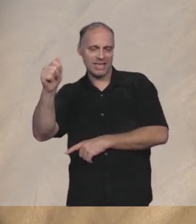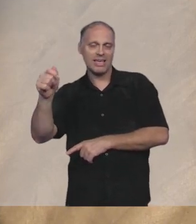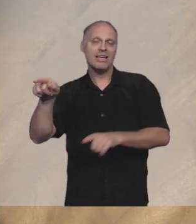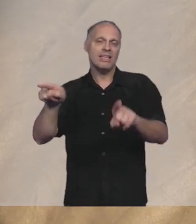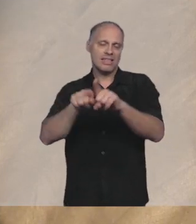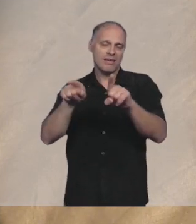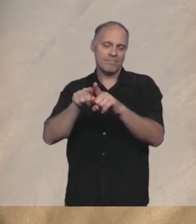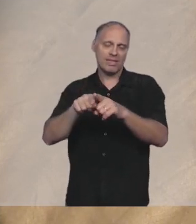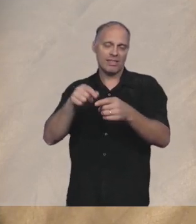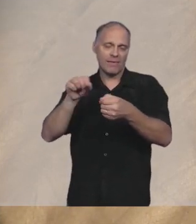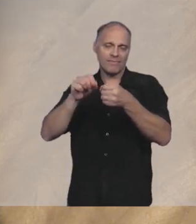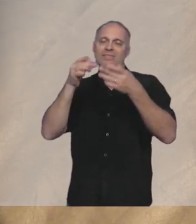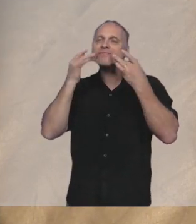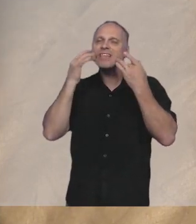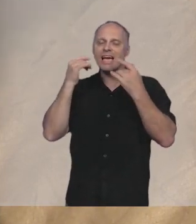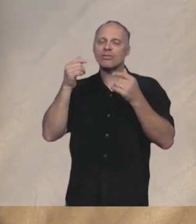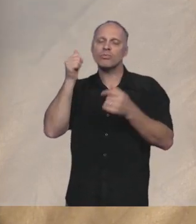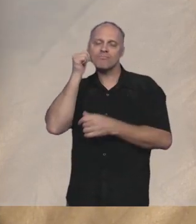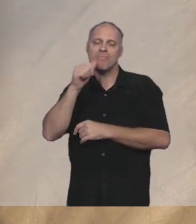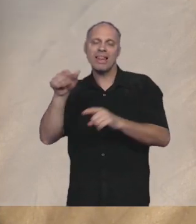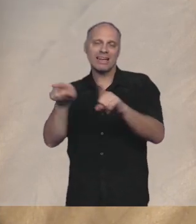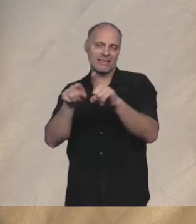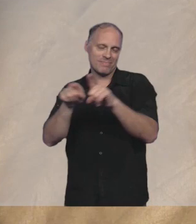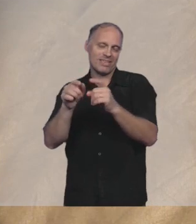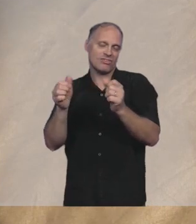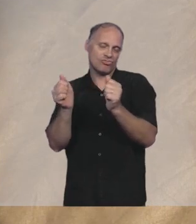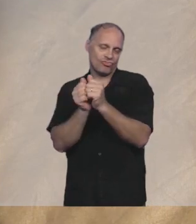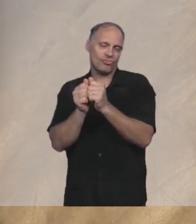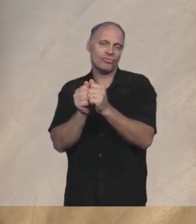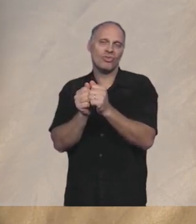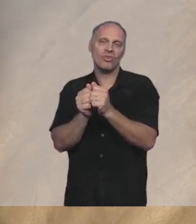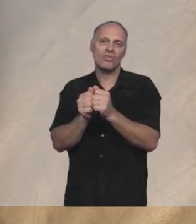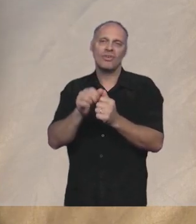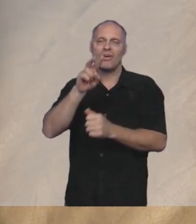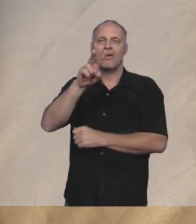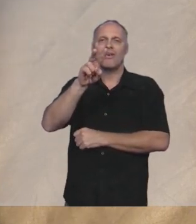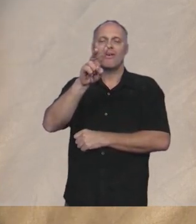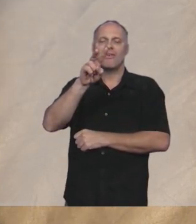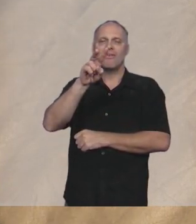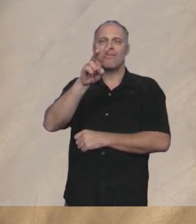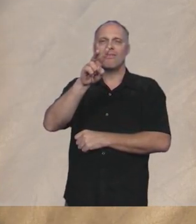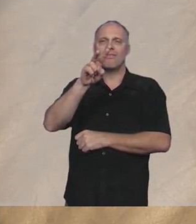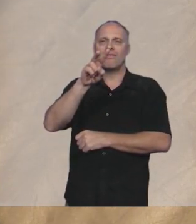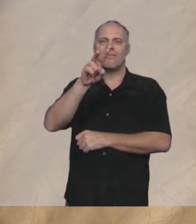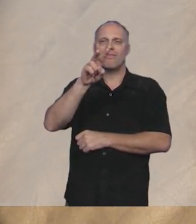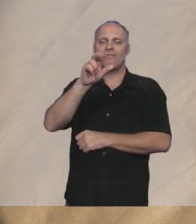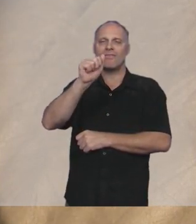época, Vanise Carneiro, que está em São Paulo. Eles fizeram uma versão do Macbeth